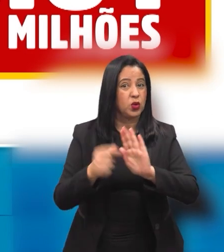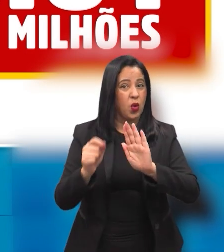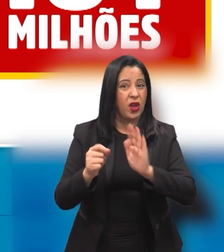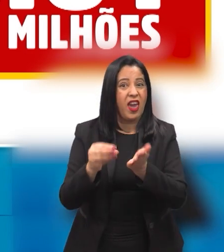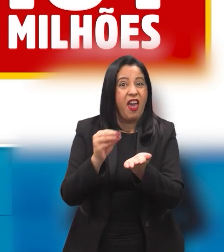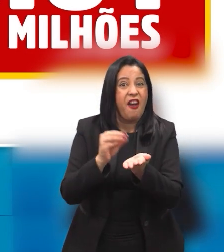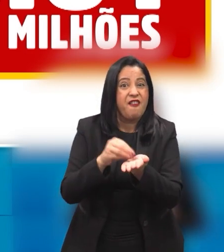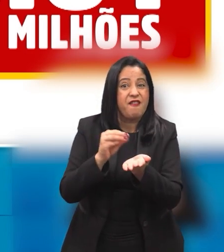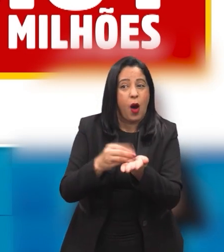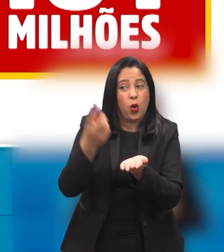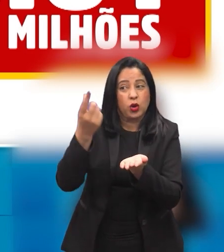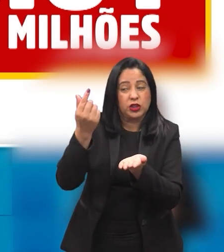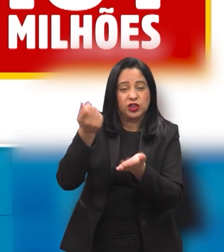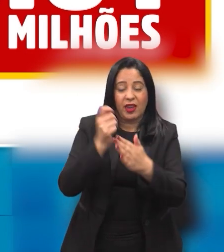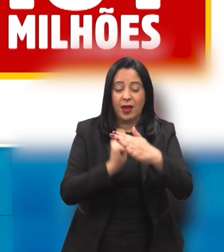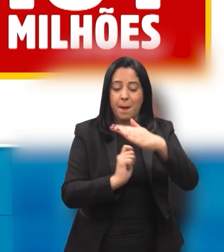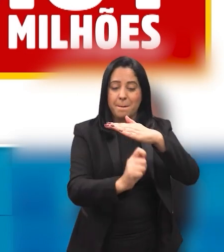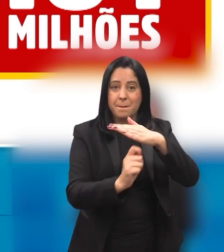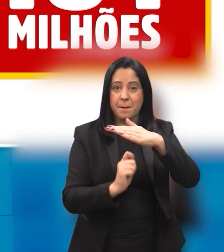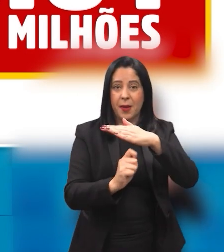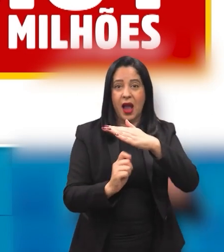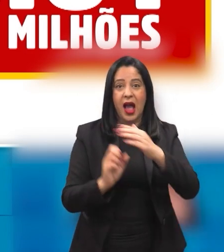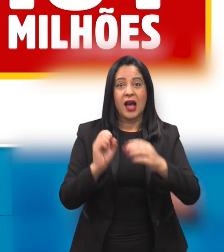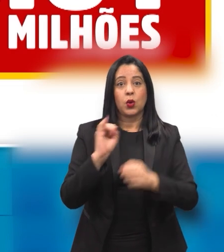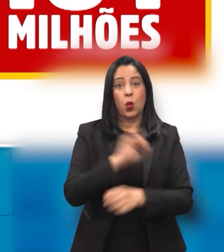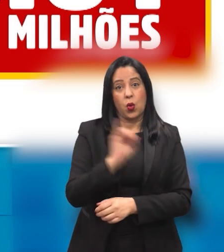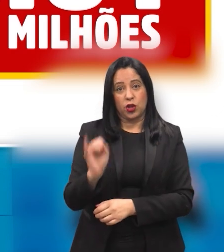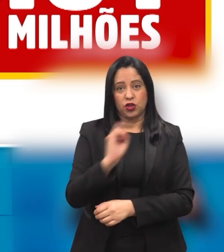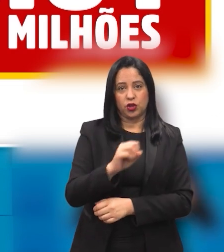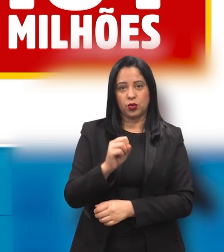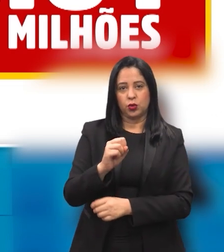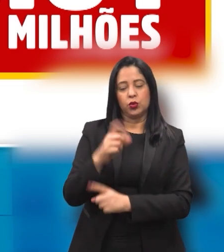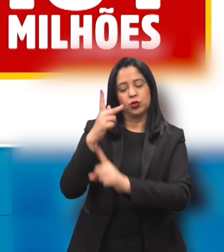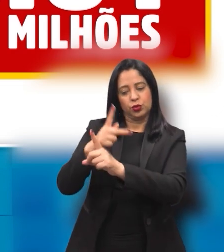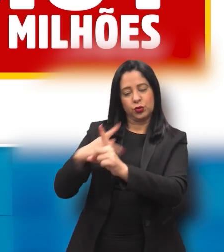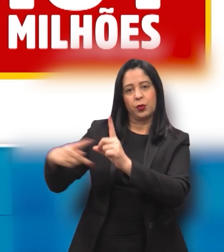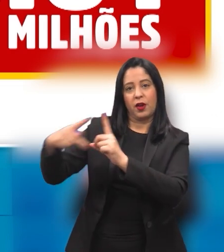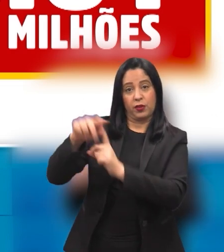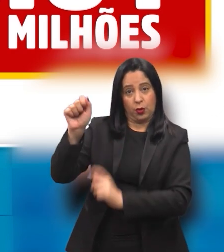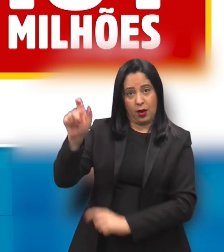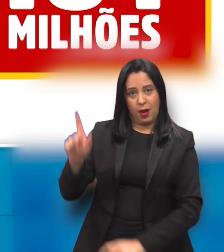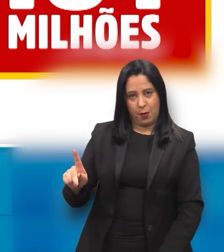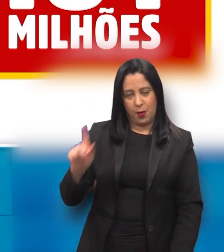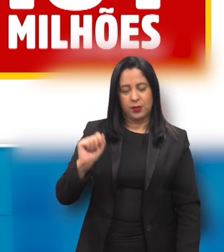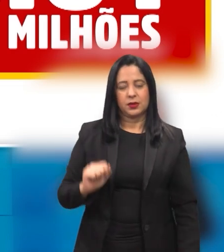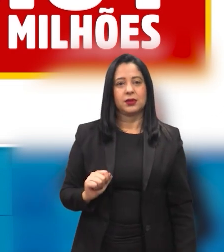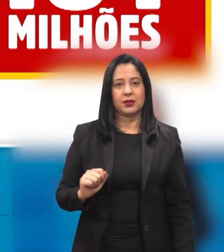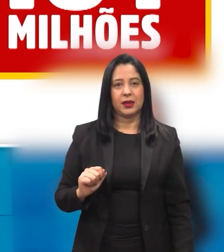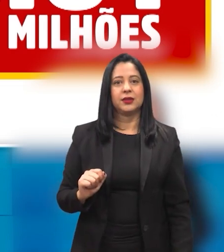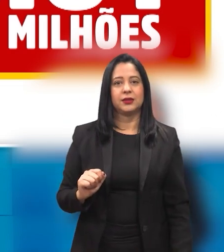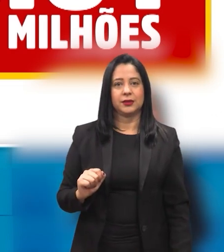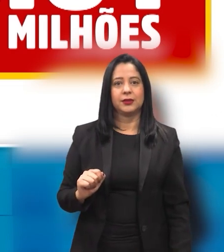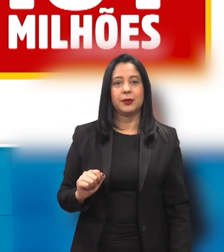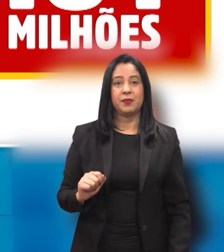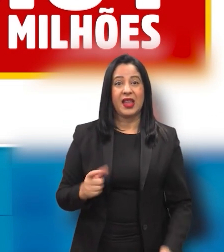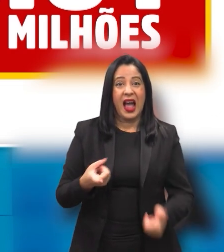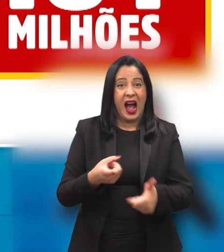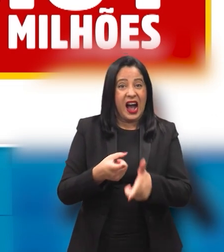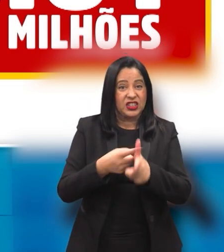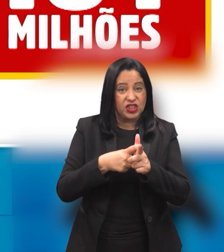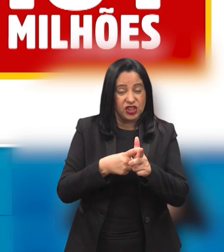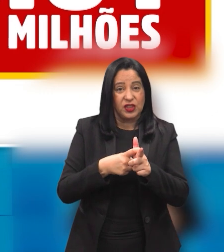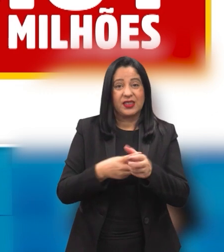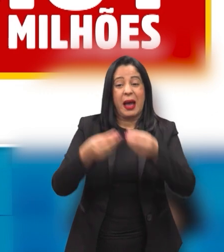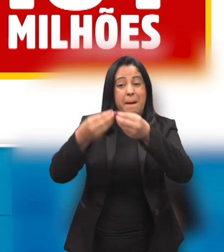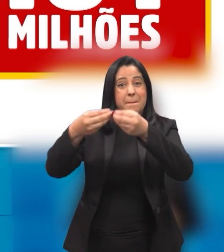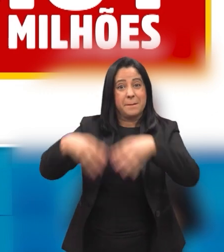de repasses do município e ao Instituto dos Servidores Públicos de São José. Segundo Amélia, a dívida impacta